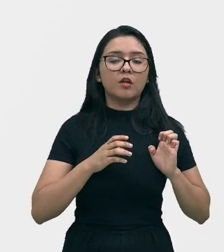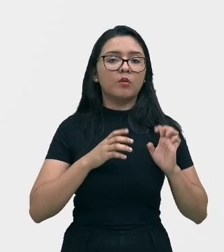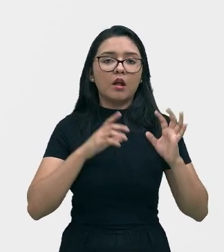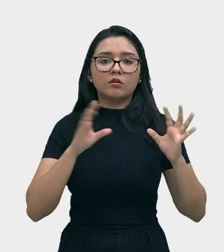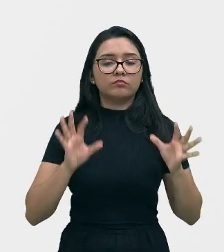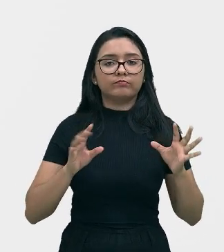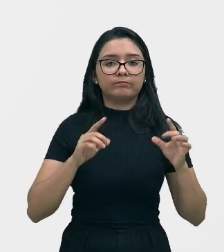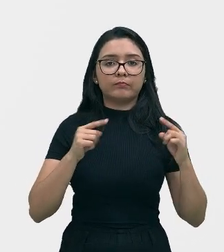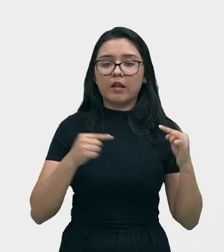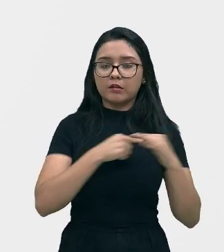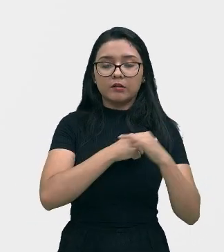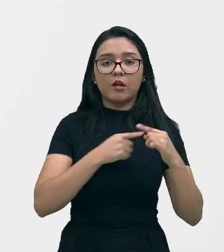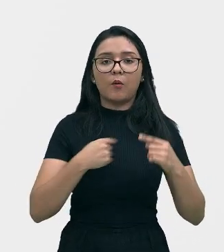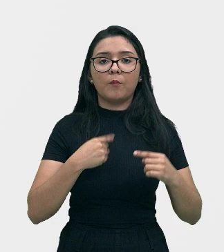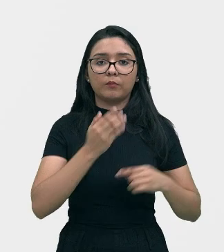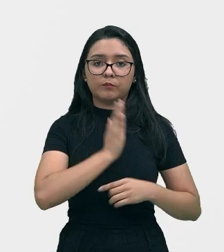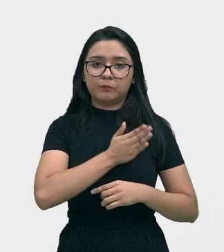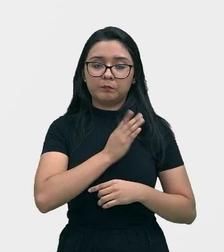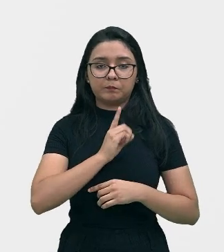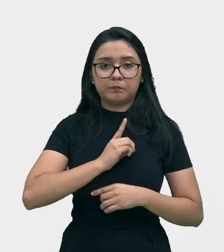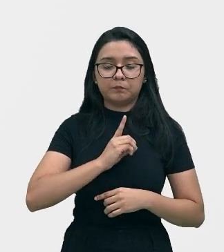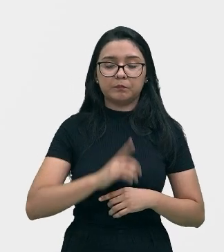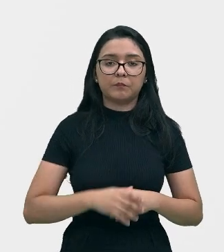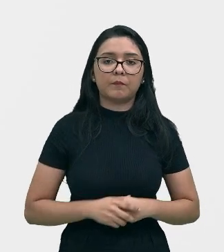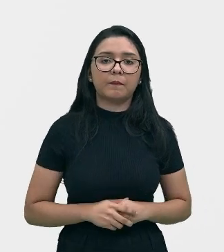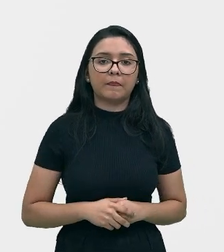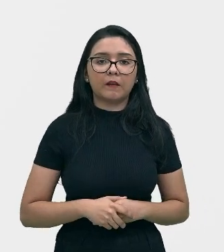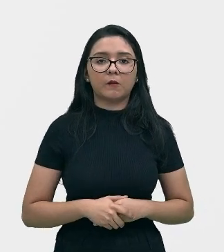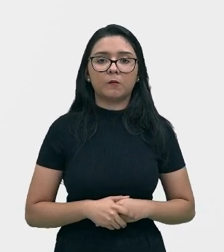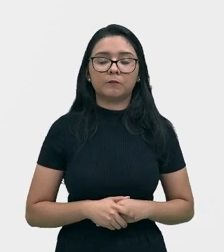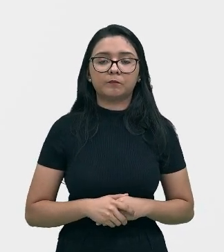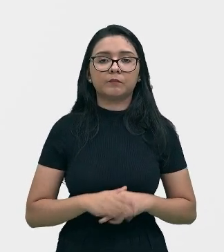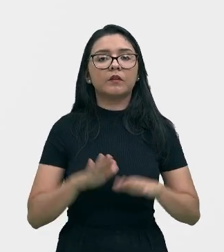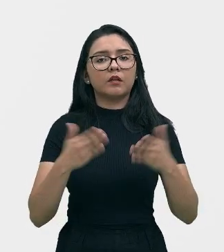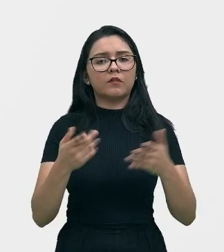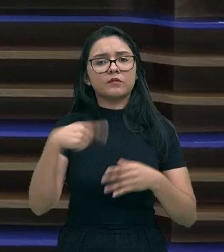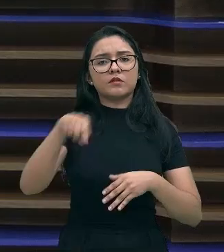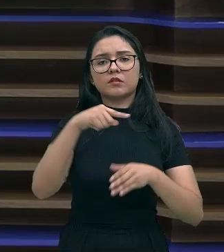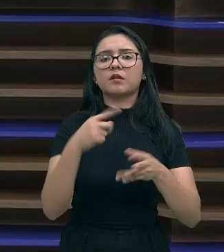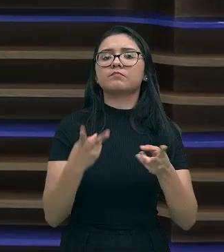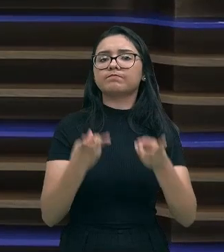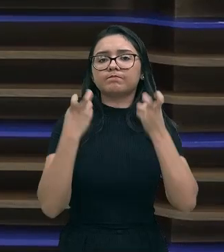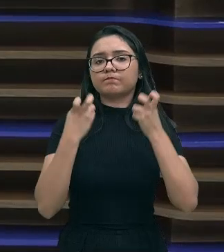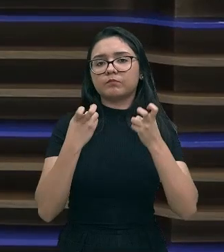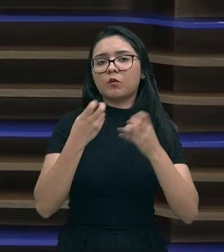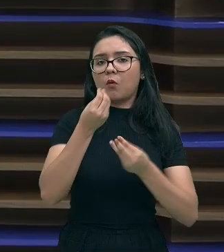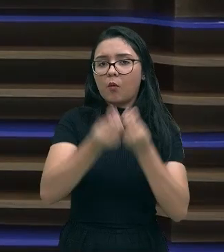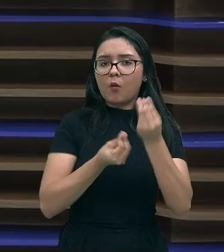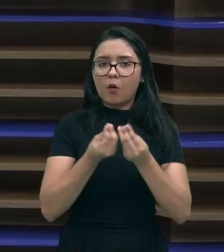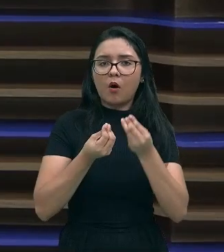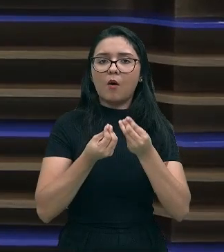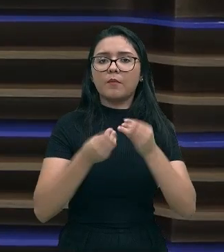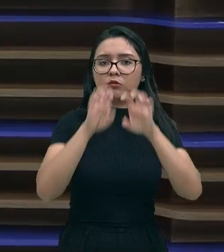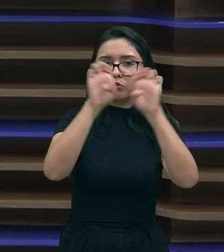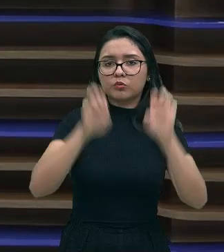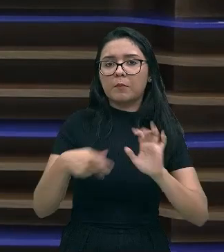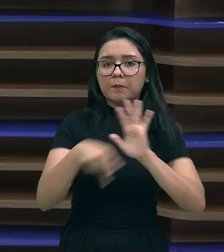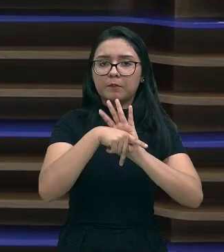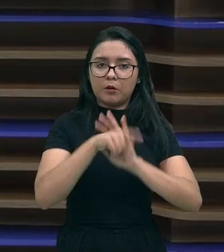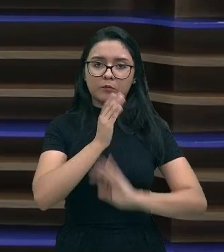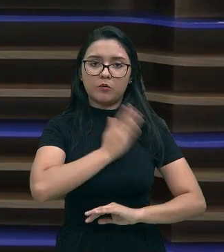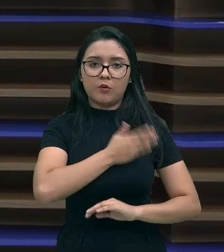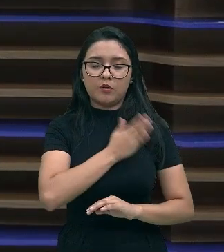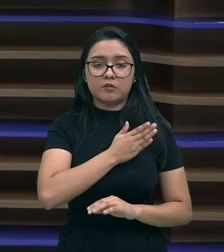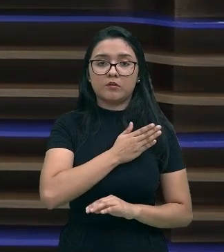o ventrículo esquerdo, né? Então a gente observou aí um pouco da anatomia do coração, que é o órgão principal do nosso